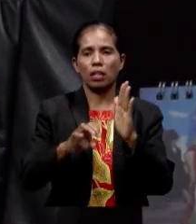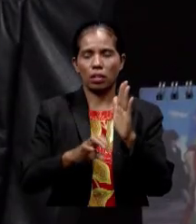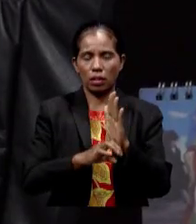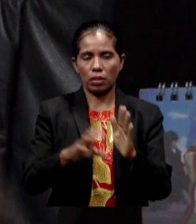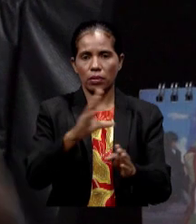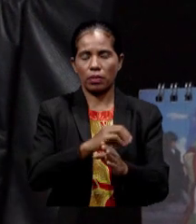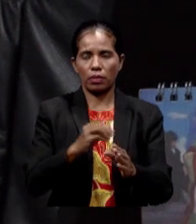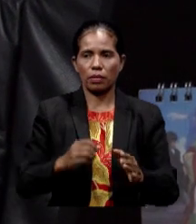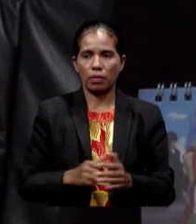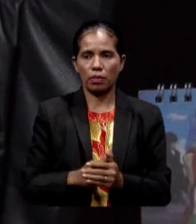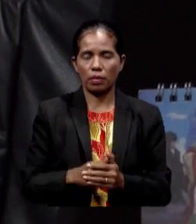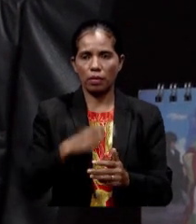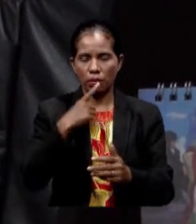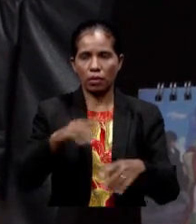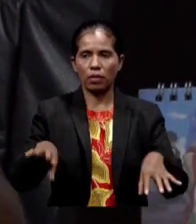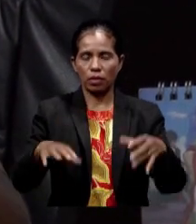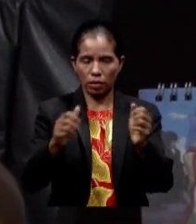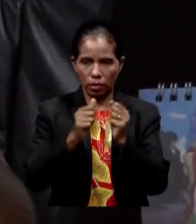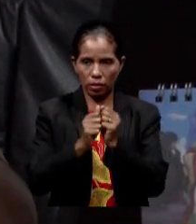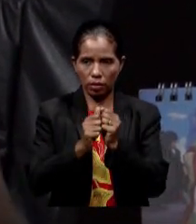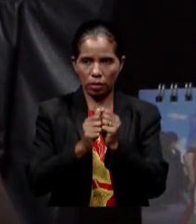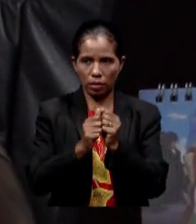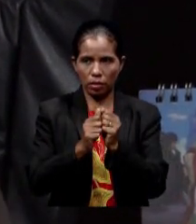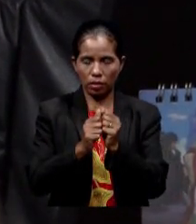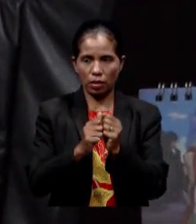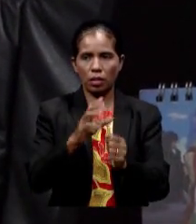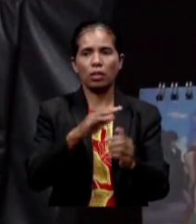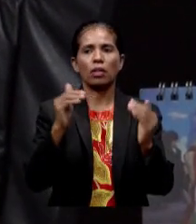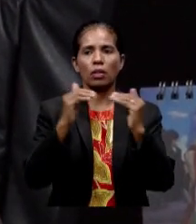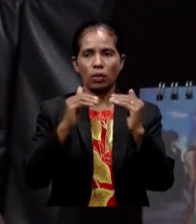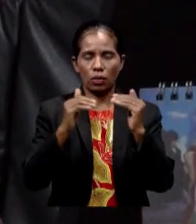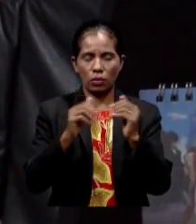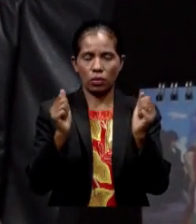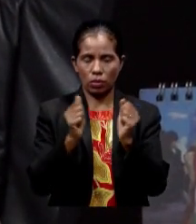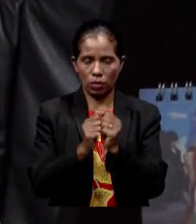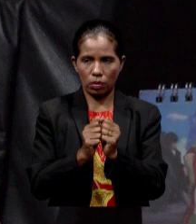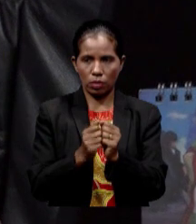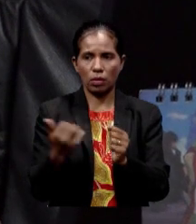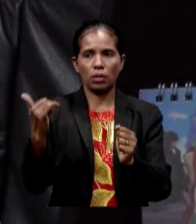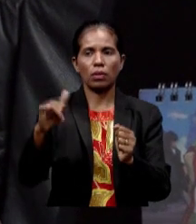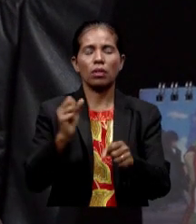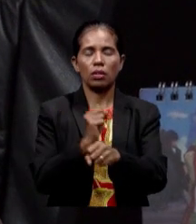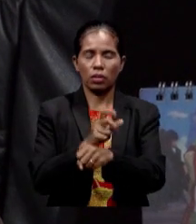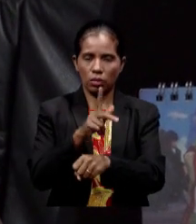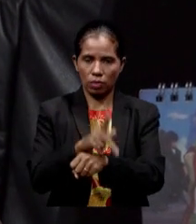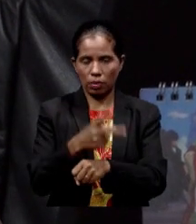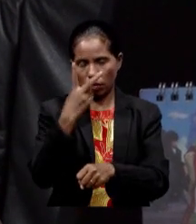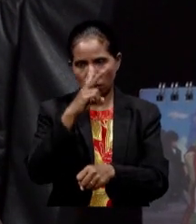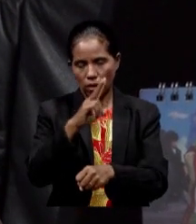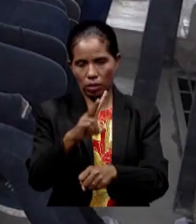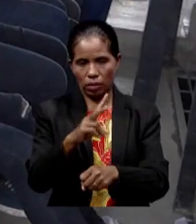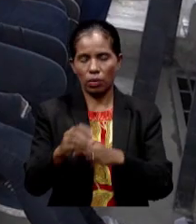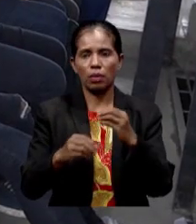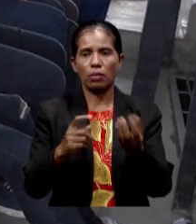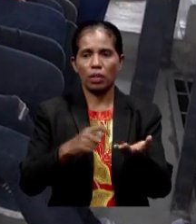Então, e correndo técnica, meeting, a coordenação, né, ou se pode para te belarei com questões